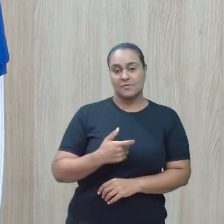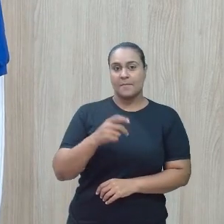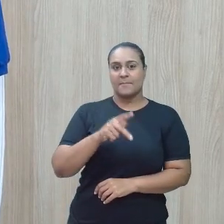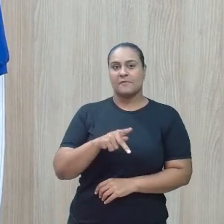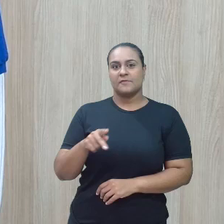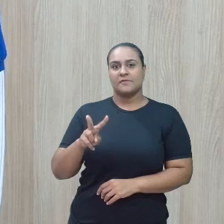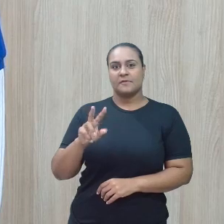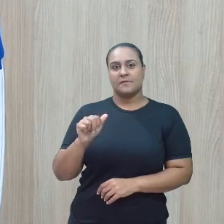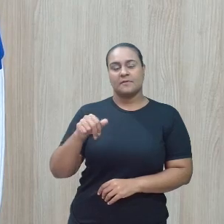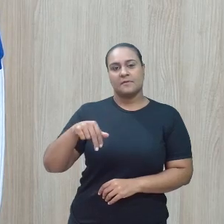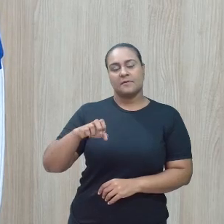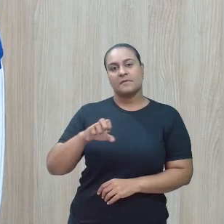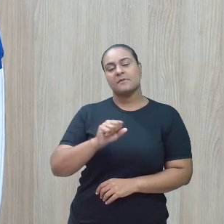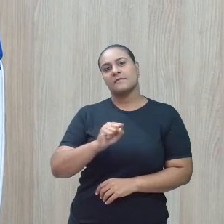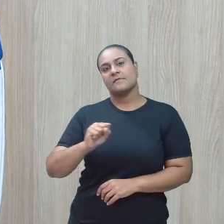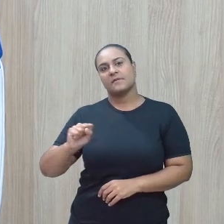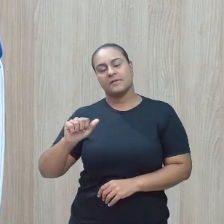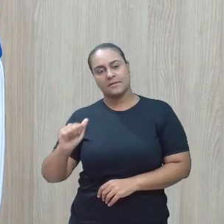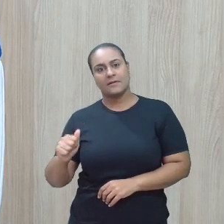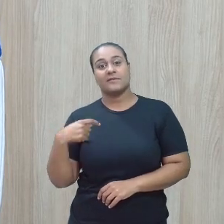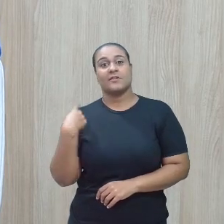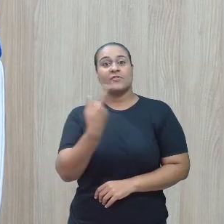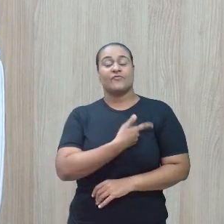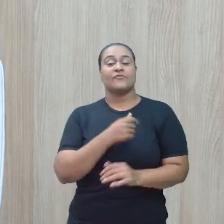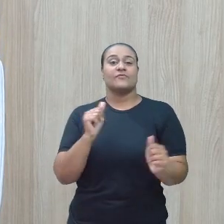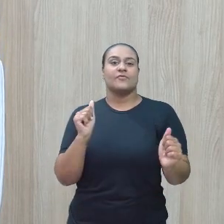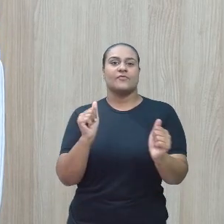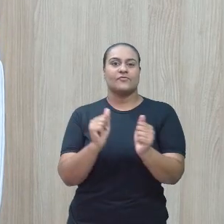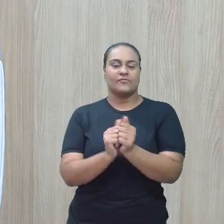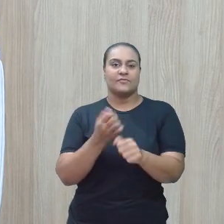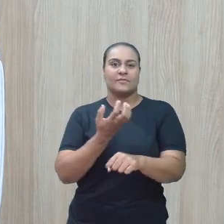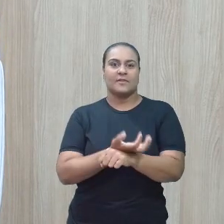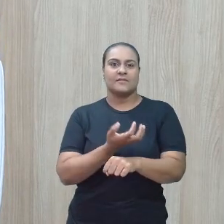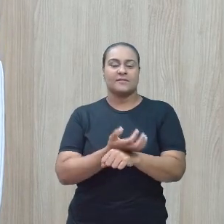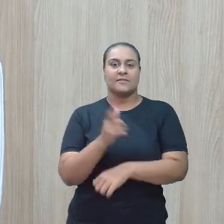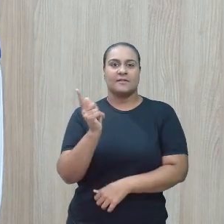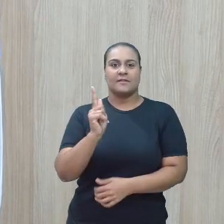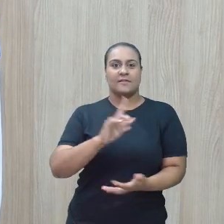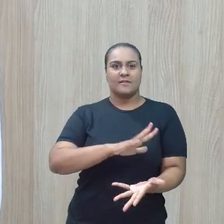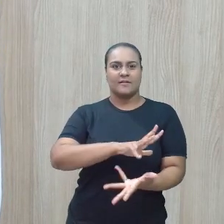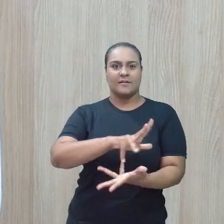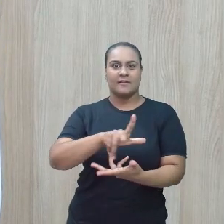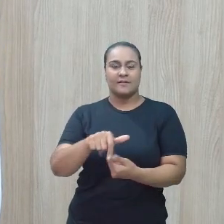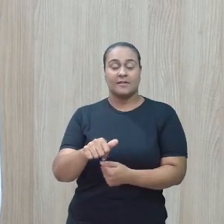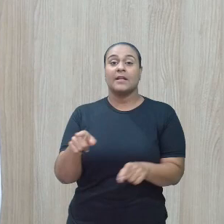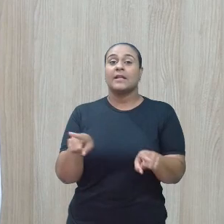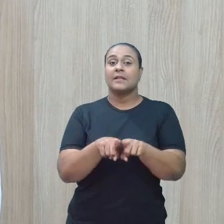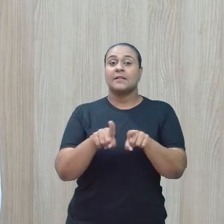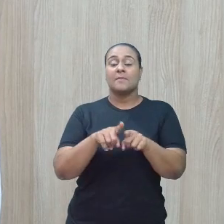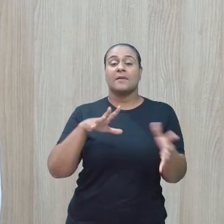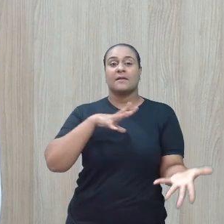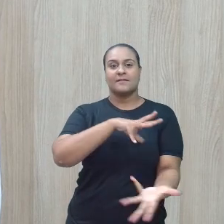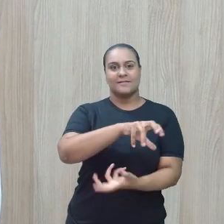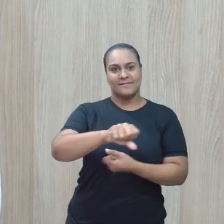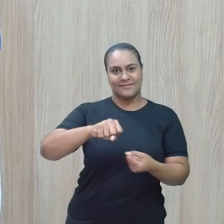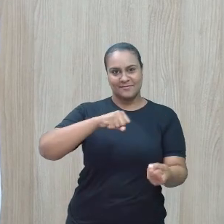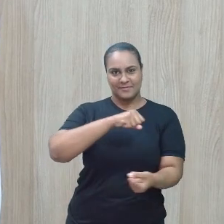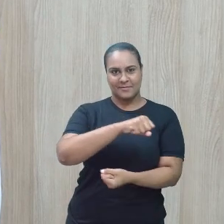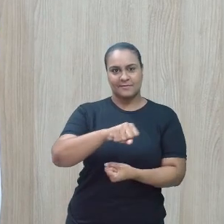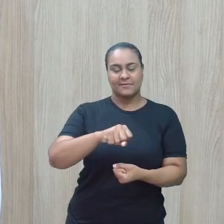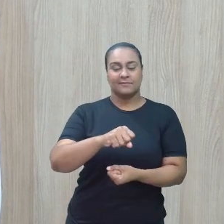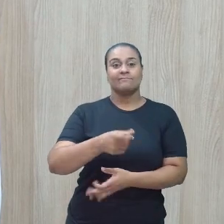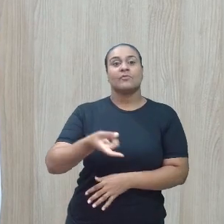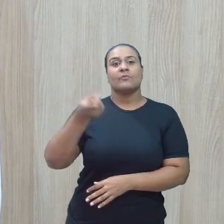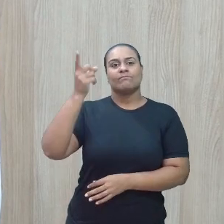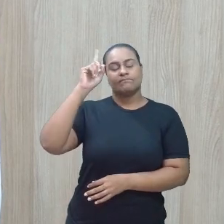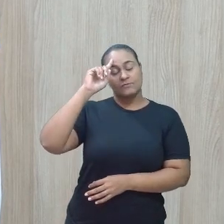e como o professor Alan me falou, estaremos juntos na disciplina de Geografia e de Sustentabilidade também. Então a gente toda